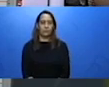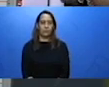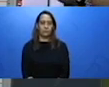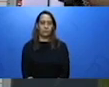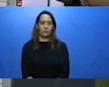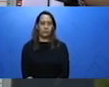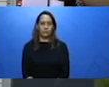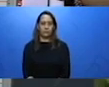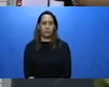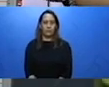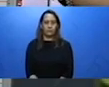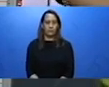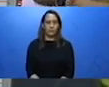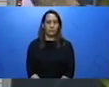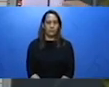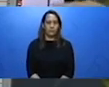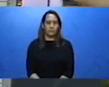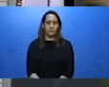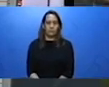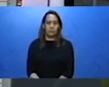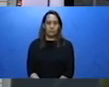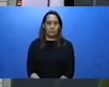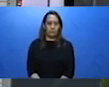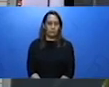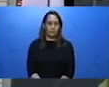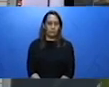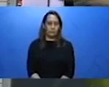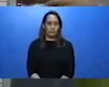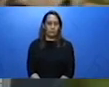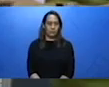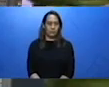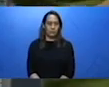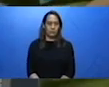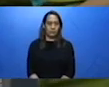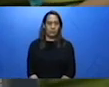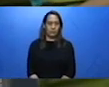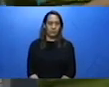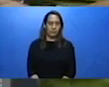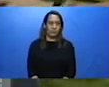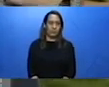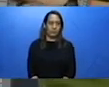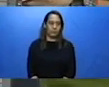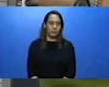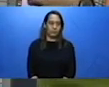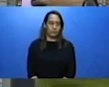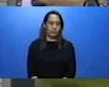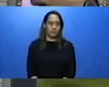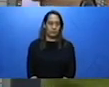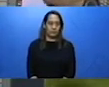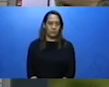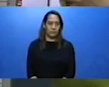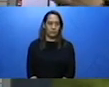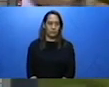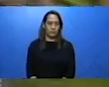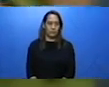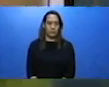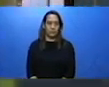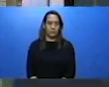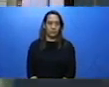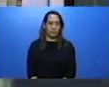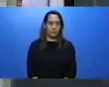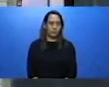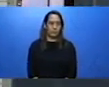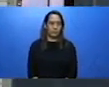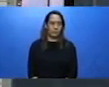subiu. Certo? E agora? Agora nós vamos para a letrinha Y,